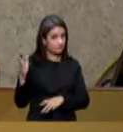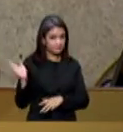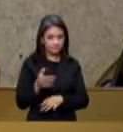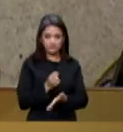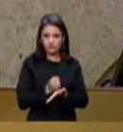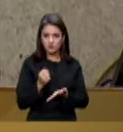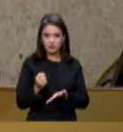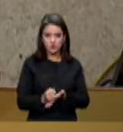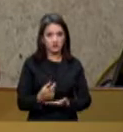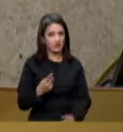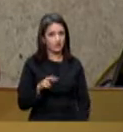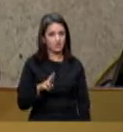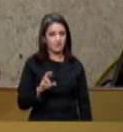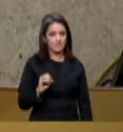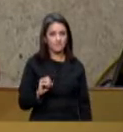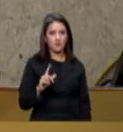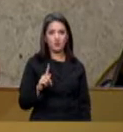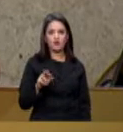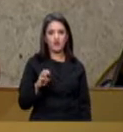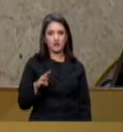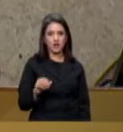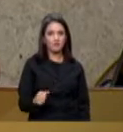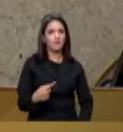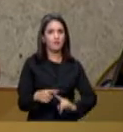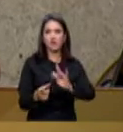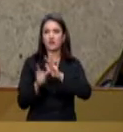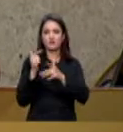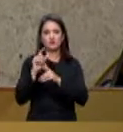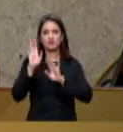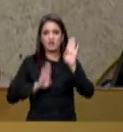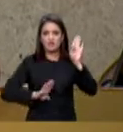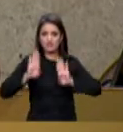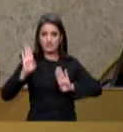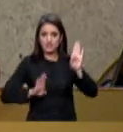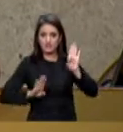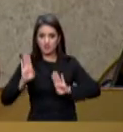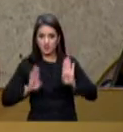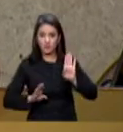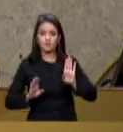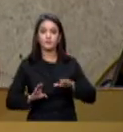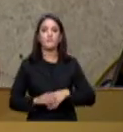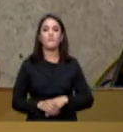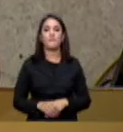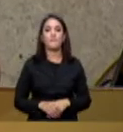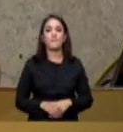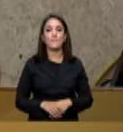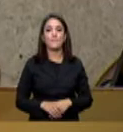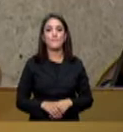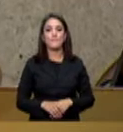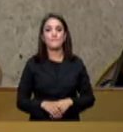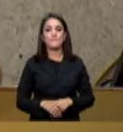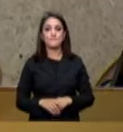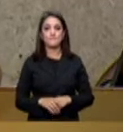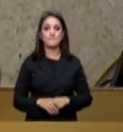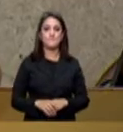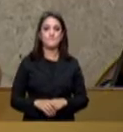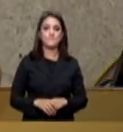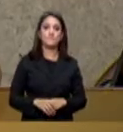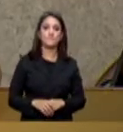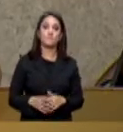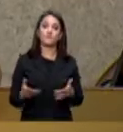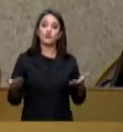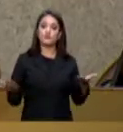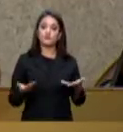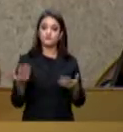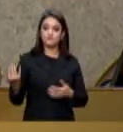chamados contratos de programas firmados sem licitação entre municípios e empresas estaduais de saneamento. Agora, é que é